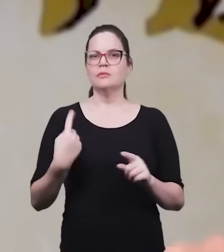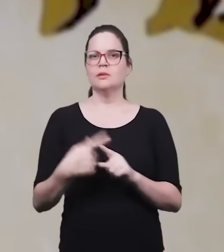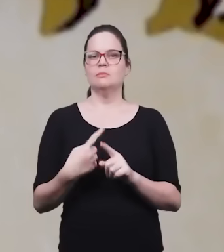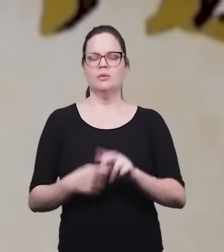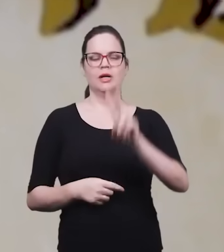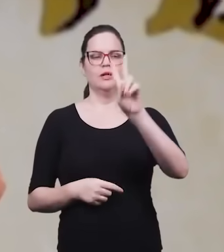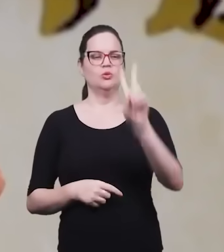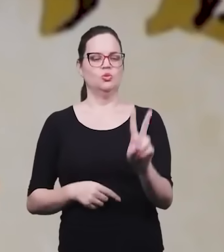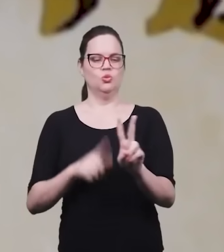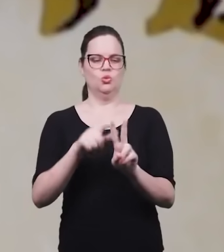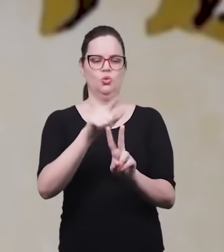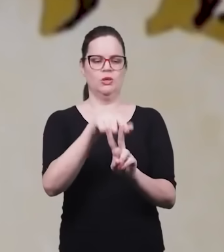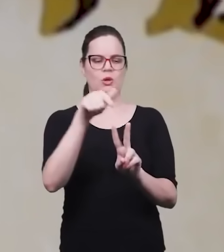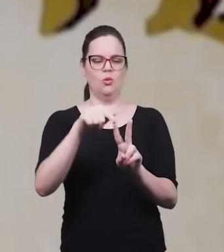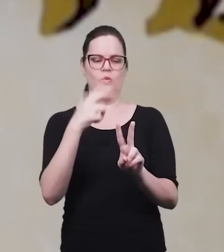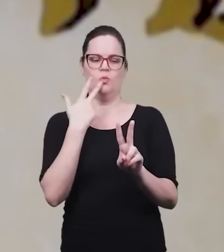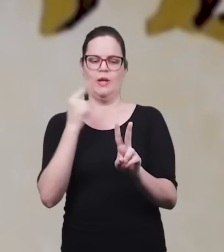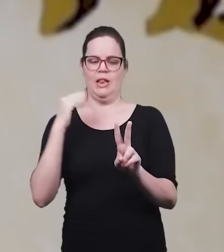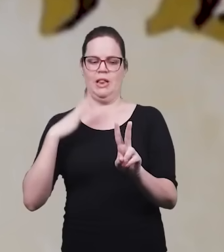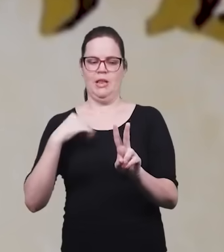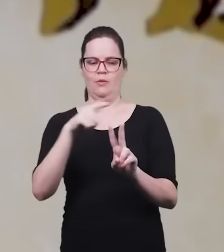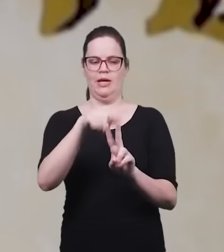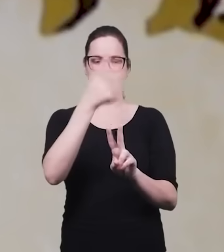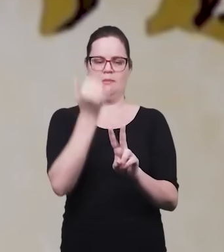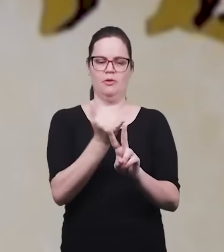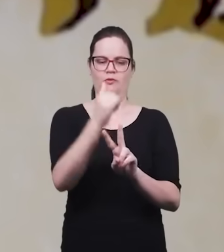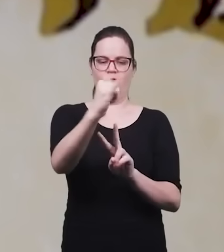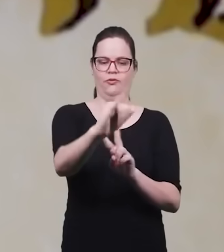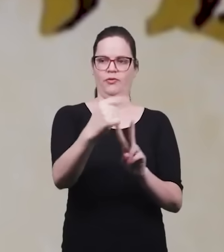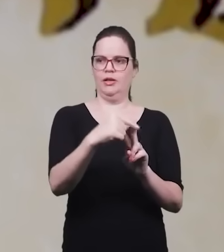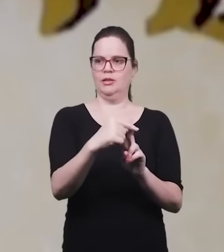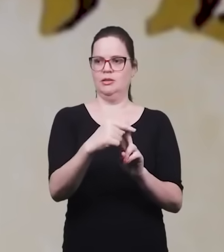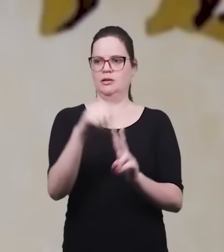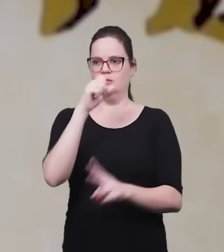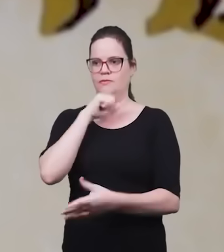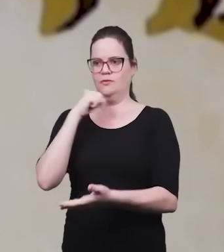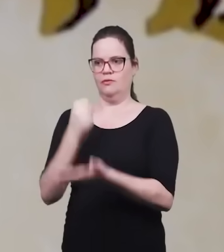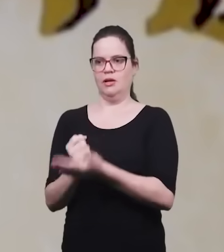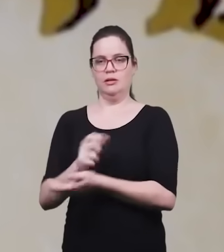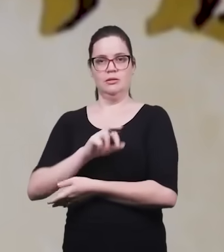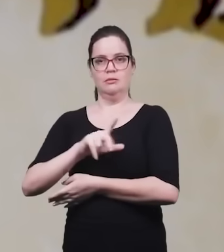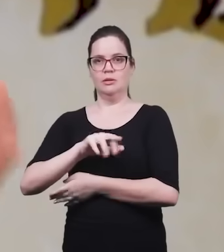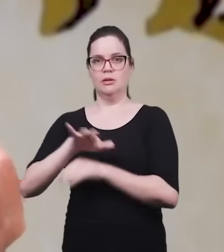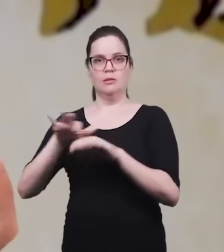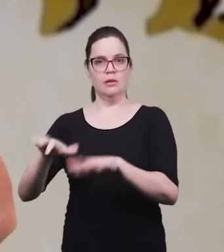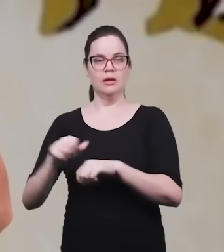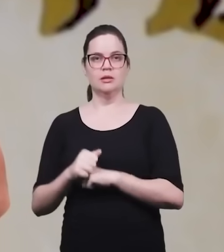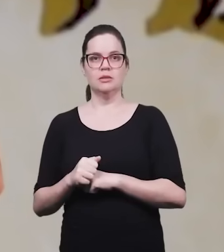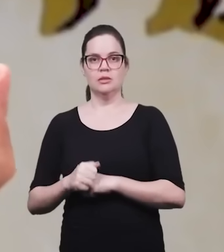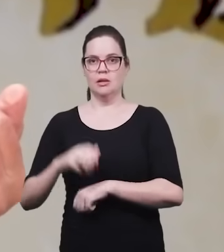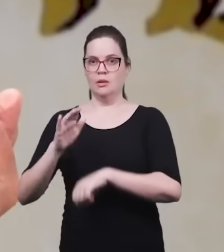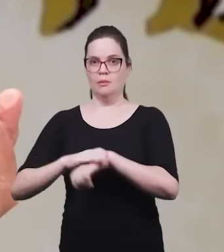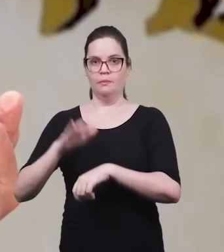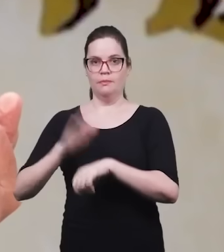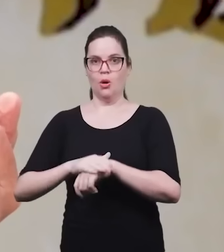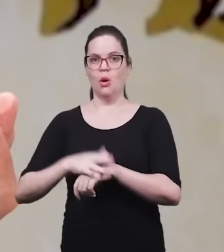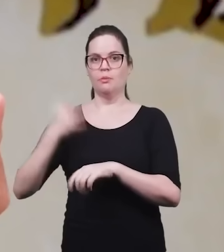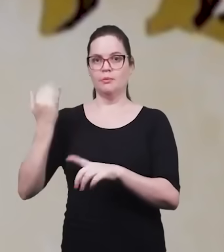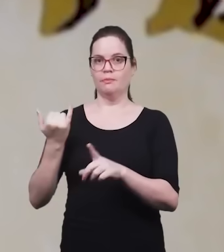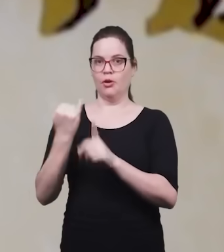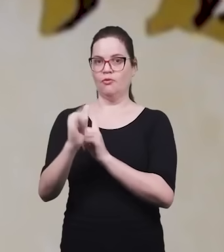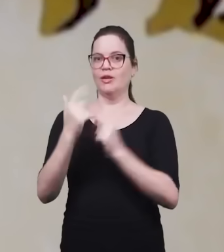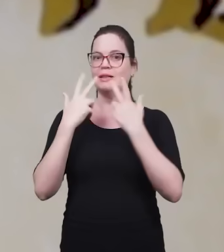duas pessoas, um falando em língua, o outro interpretando. No Velho Testamento não era assim. O profeta, ele próprio dava a